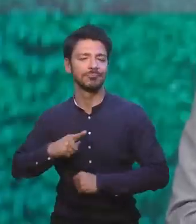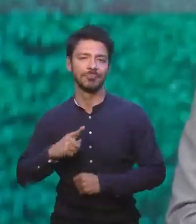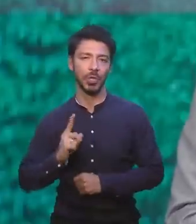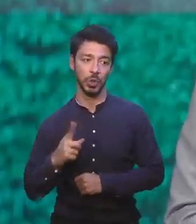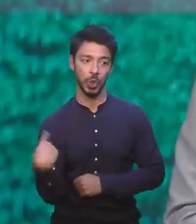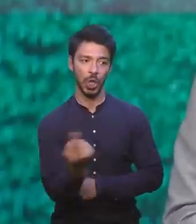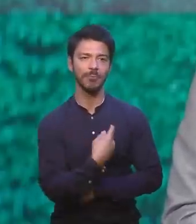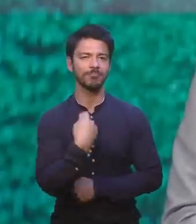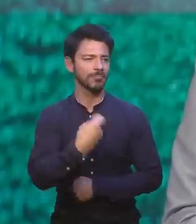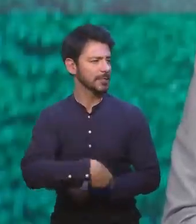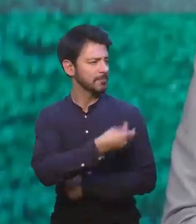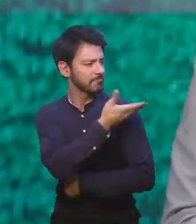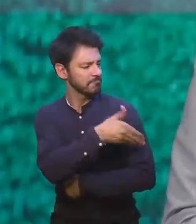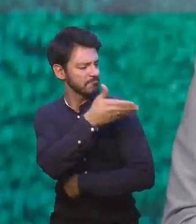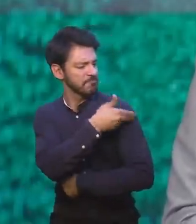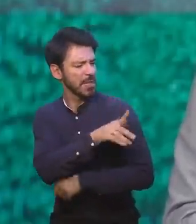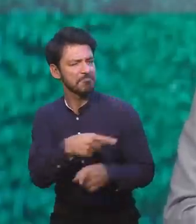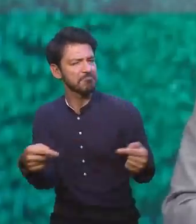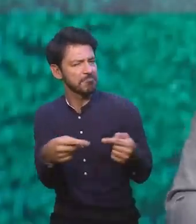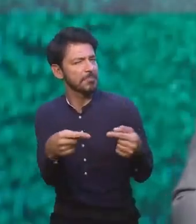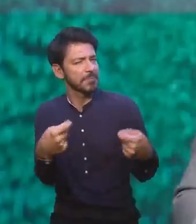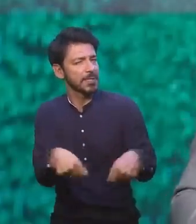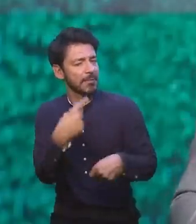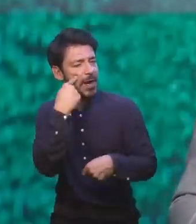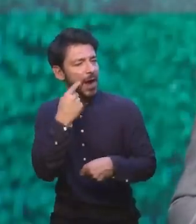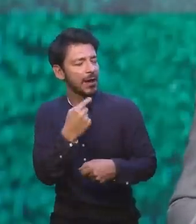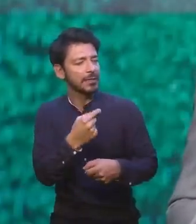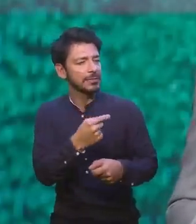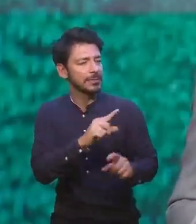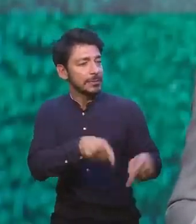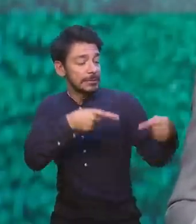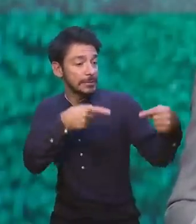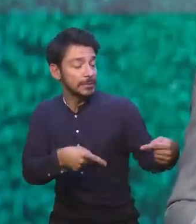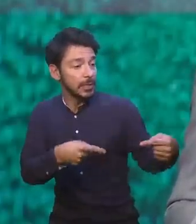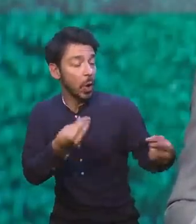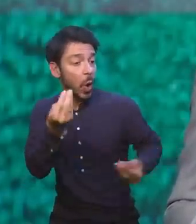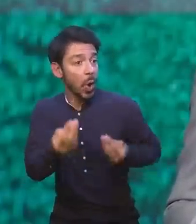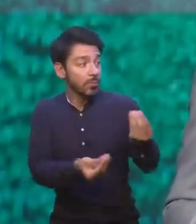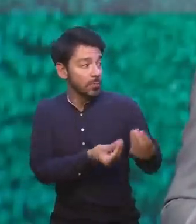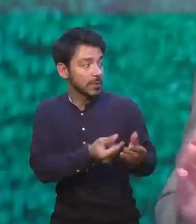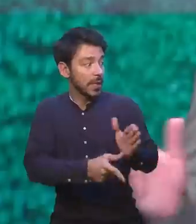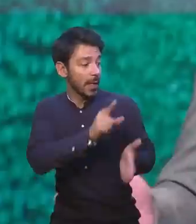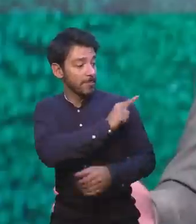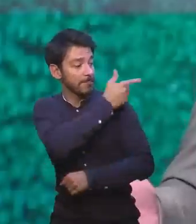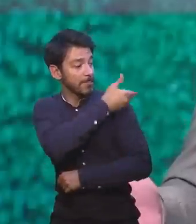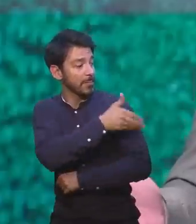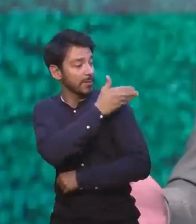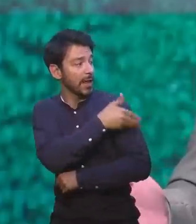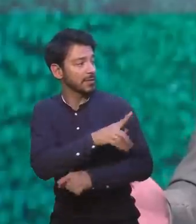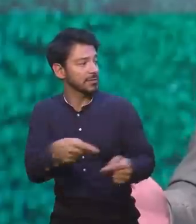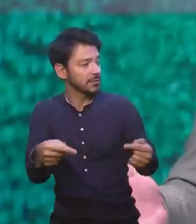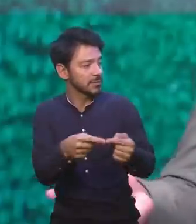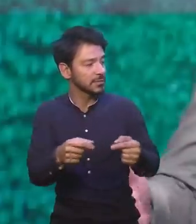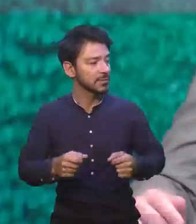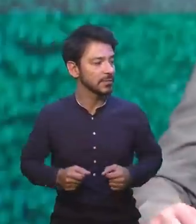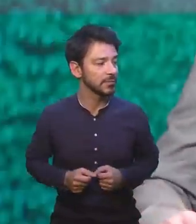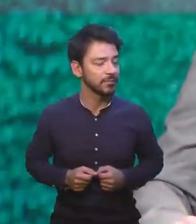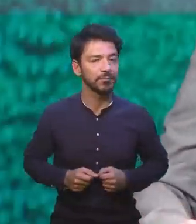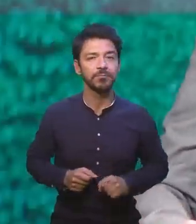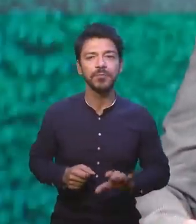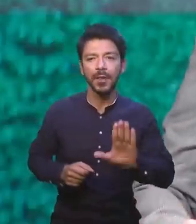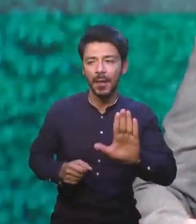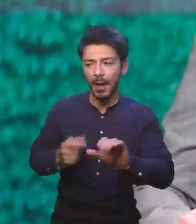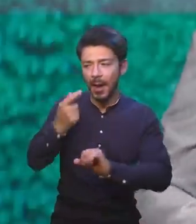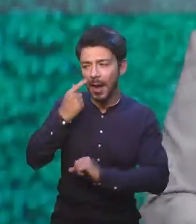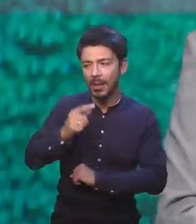estar preparados para eles, prudentes como as serpentes. Mansos como as pombas, não